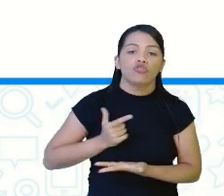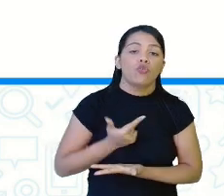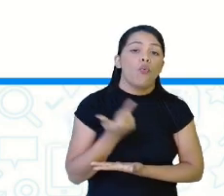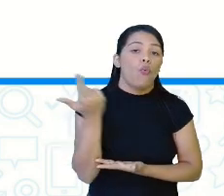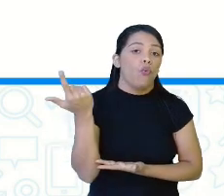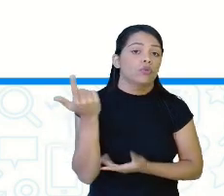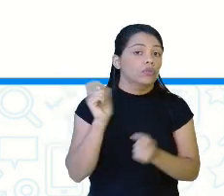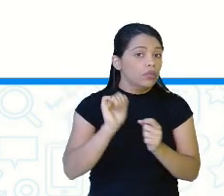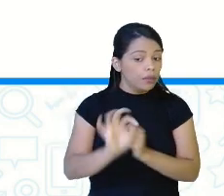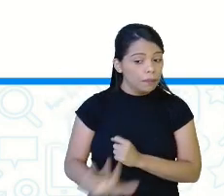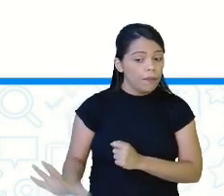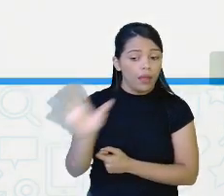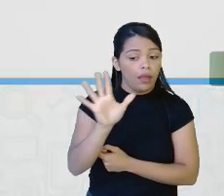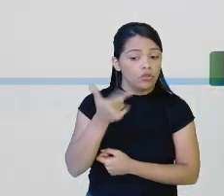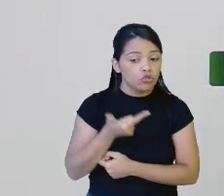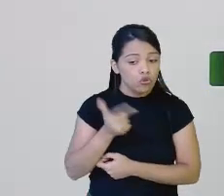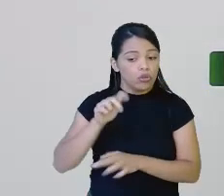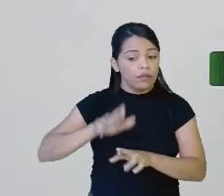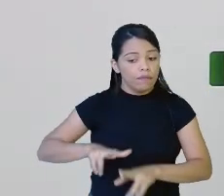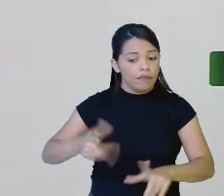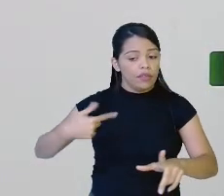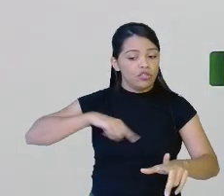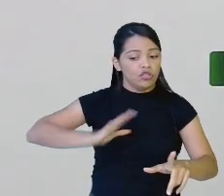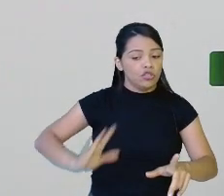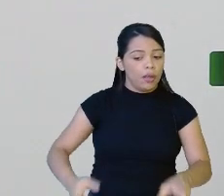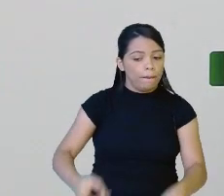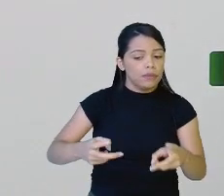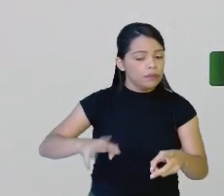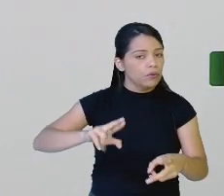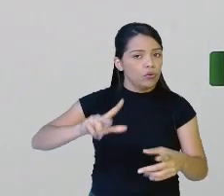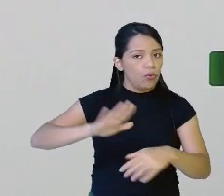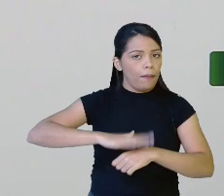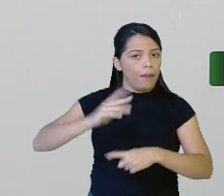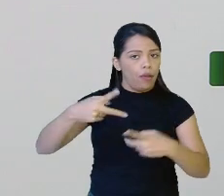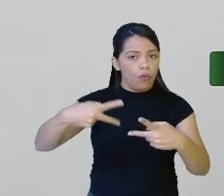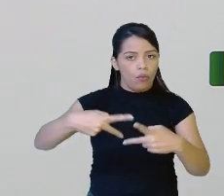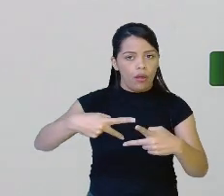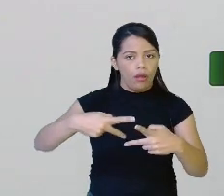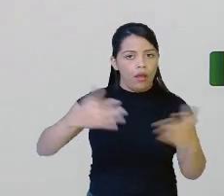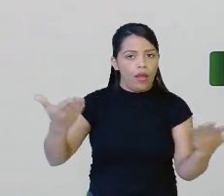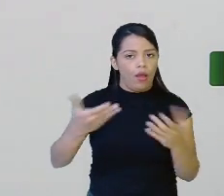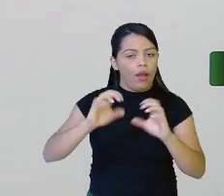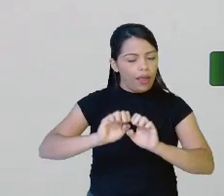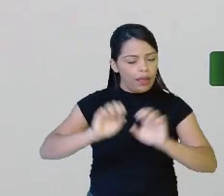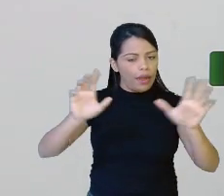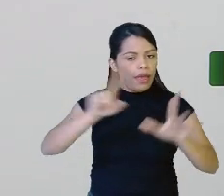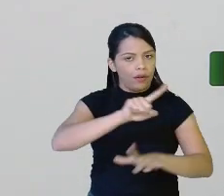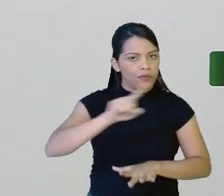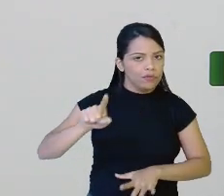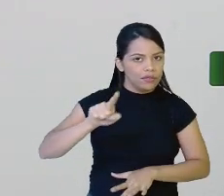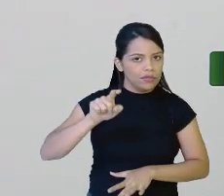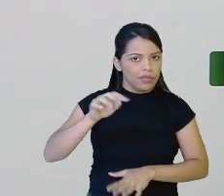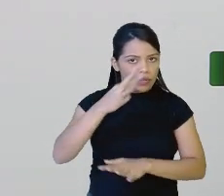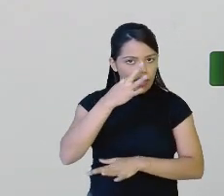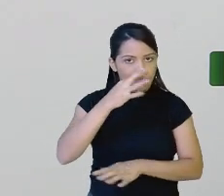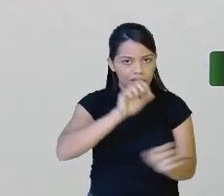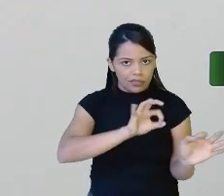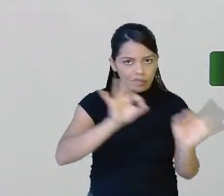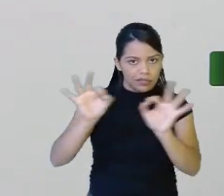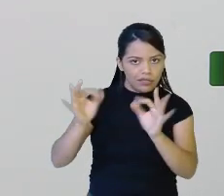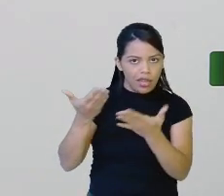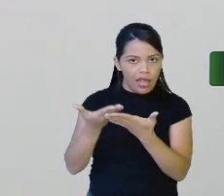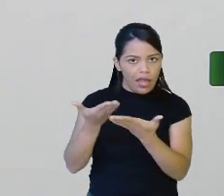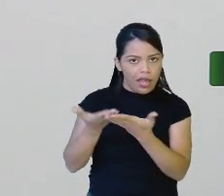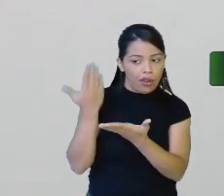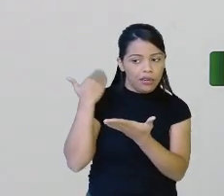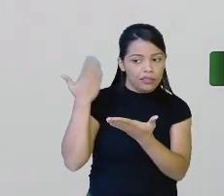outra situação, a gente já percebeu que não é mais um quadrado. Aqui, claramente, você que assistiu a aula